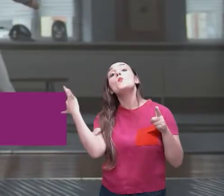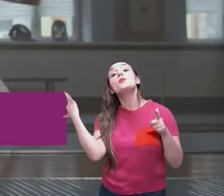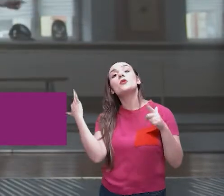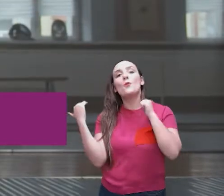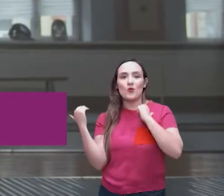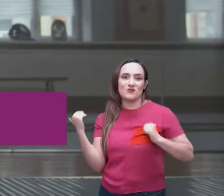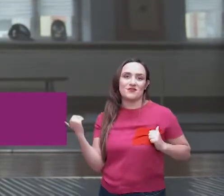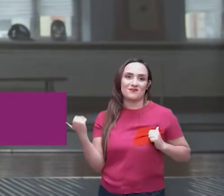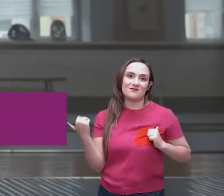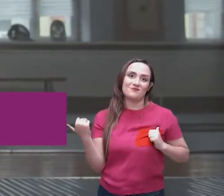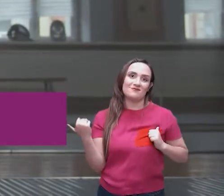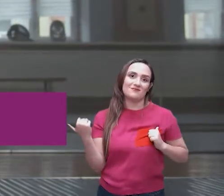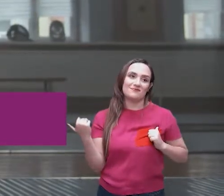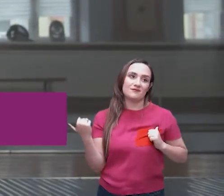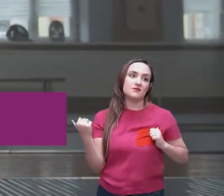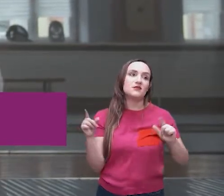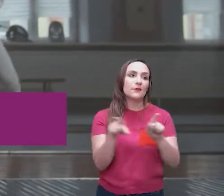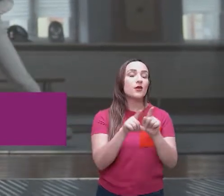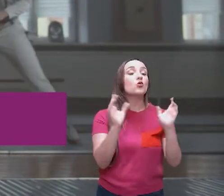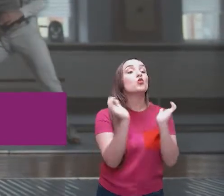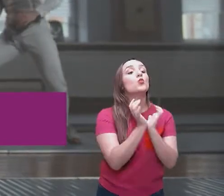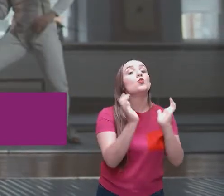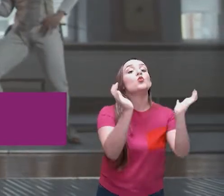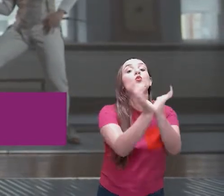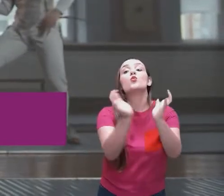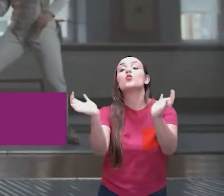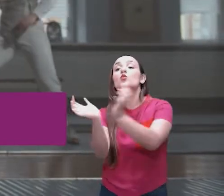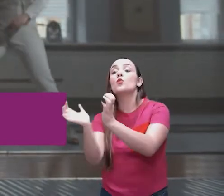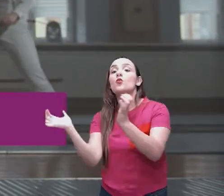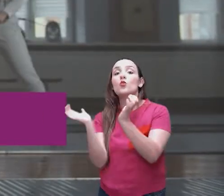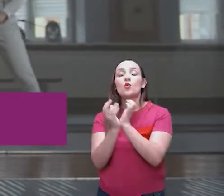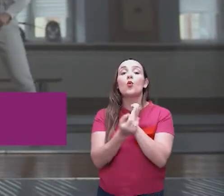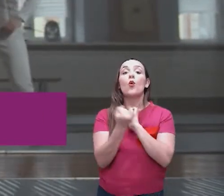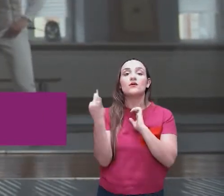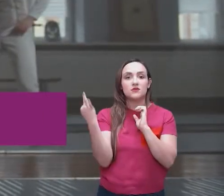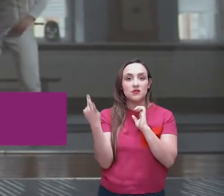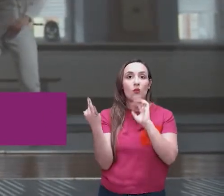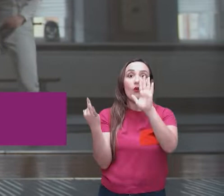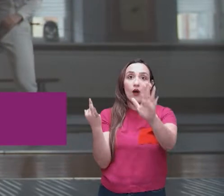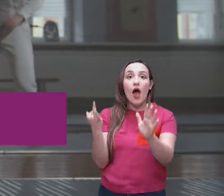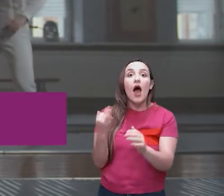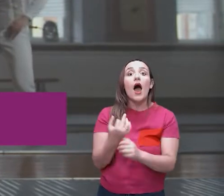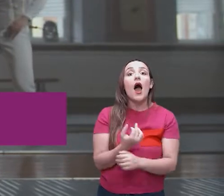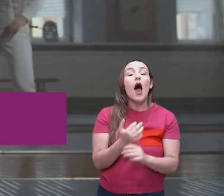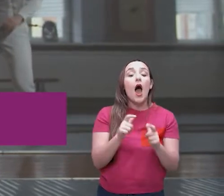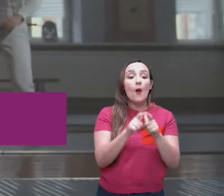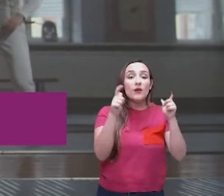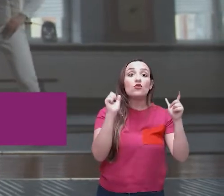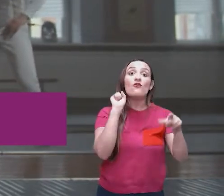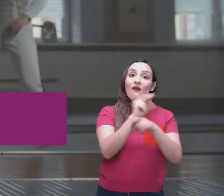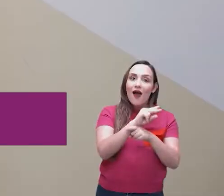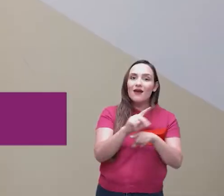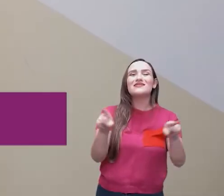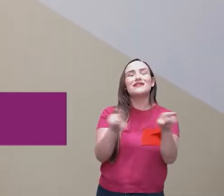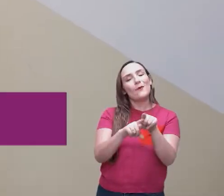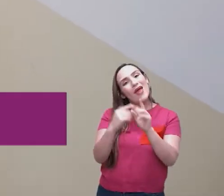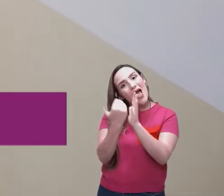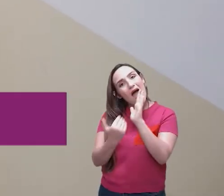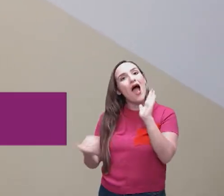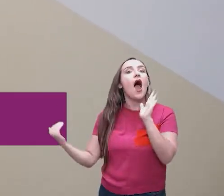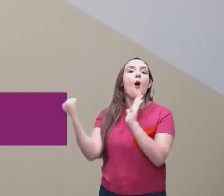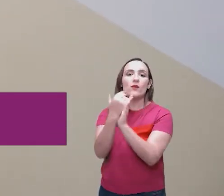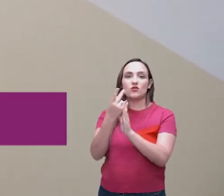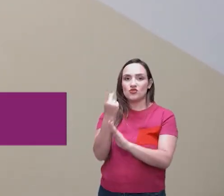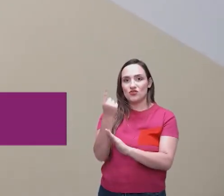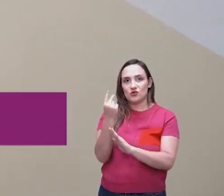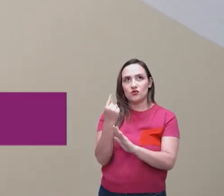não apenas o quantitativo de categorias de bolsas, como também do valor das bolsas. Então, nós passamos aí